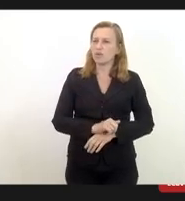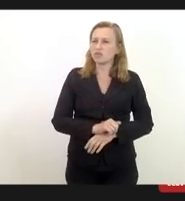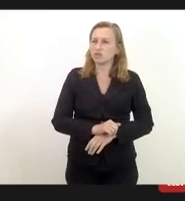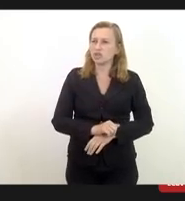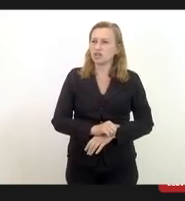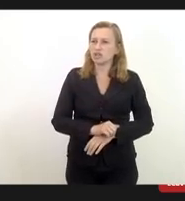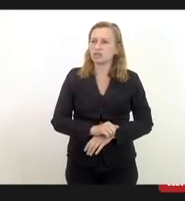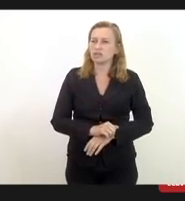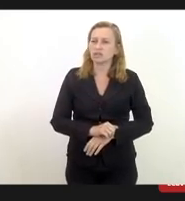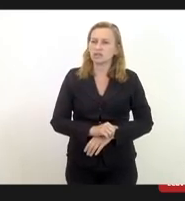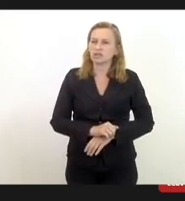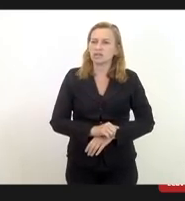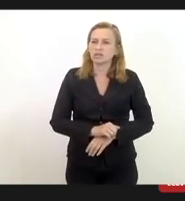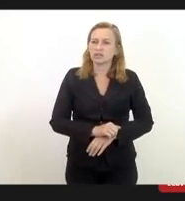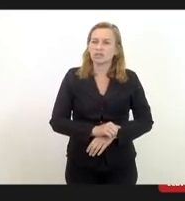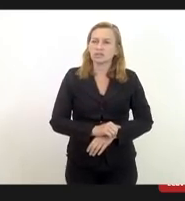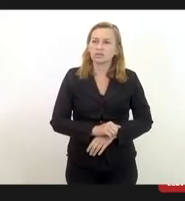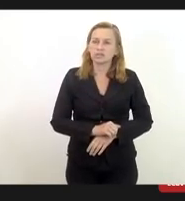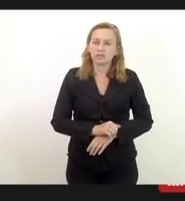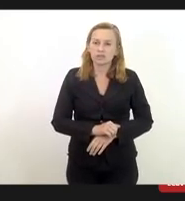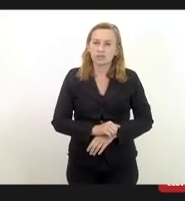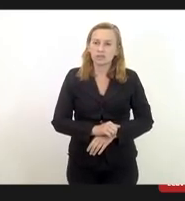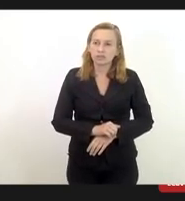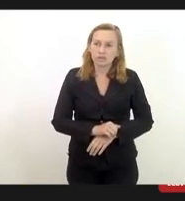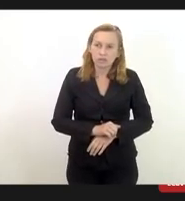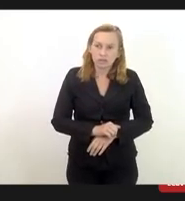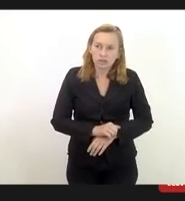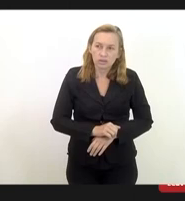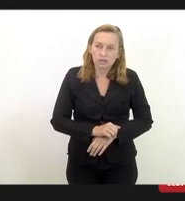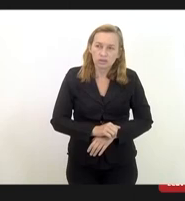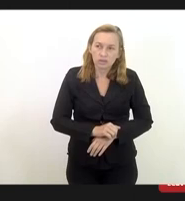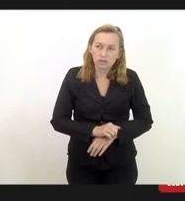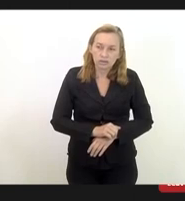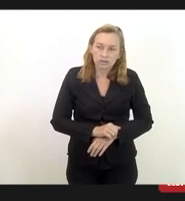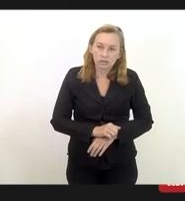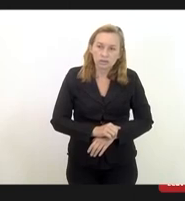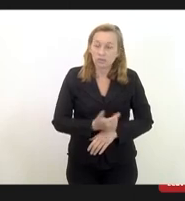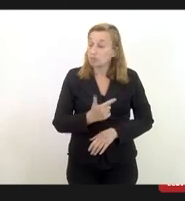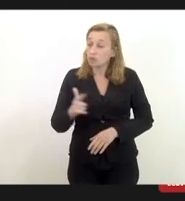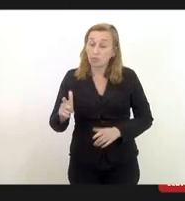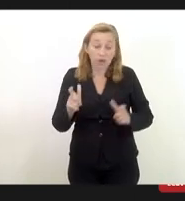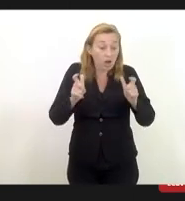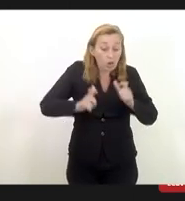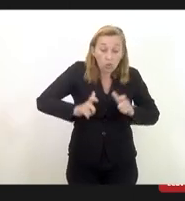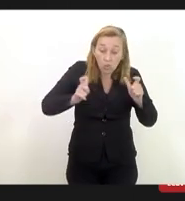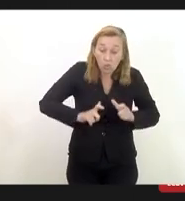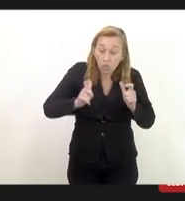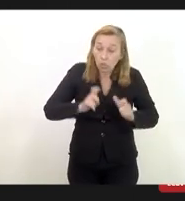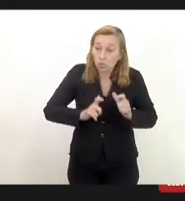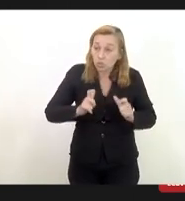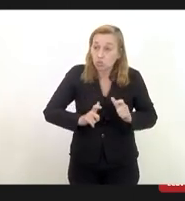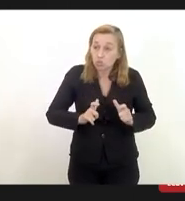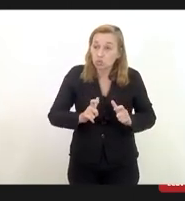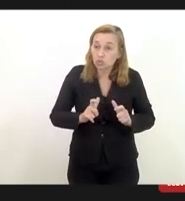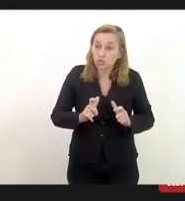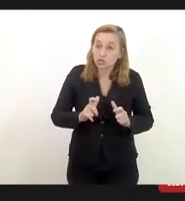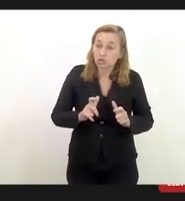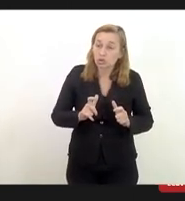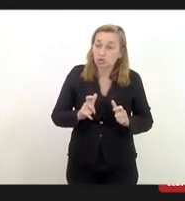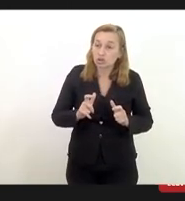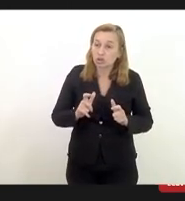essa população marginalizada que não tem para onde dar o seu grito de